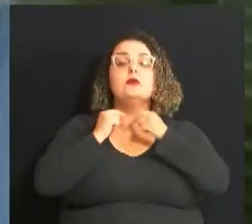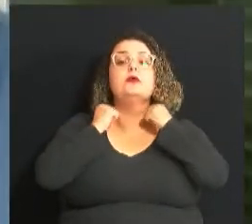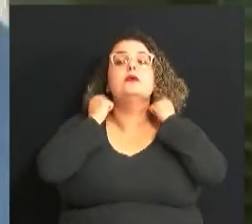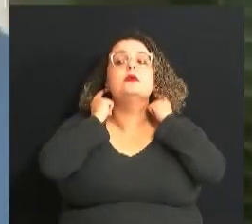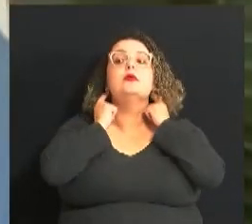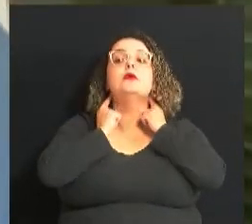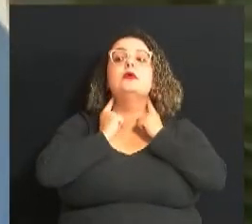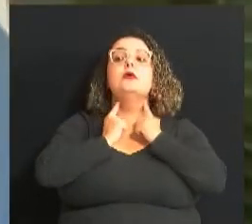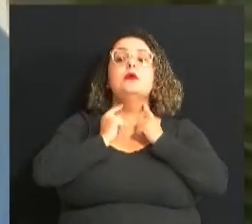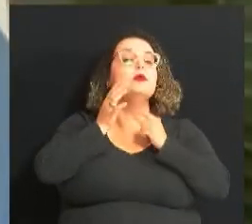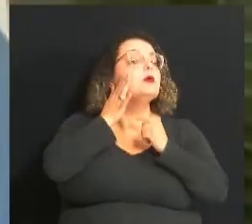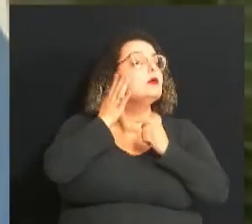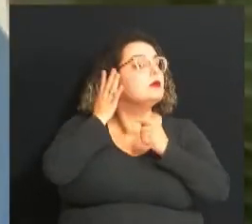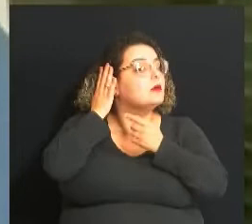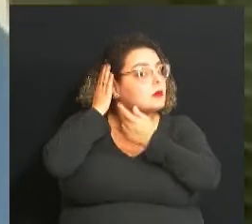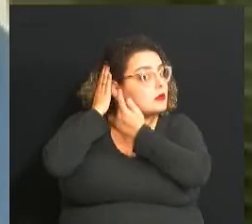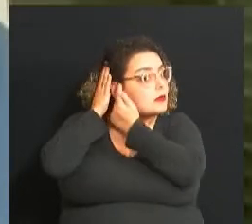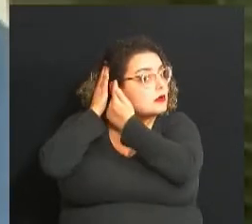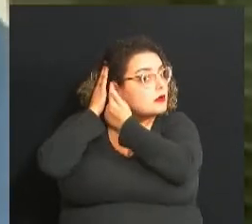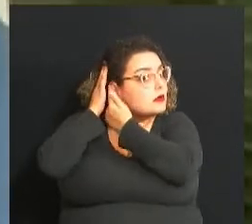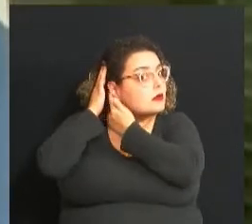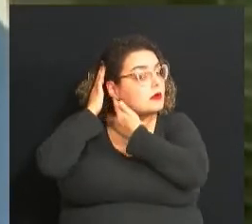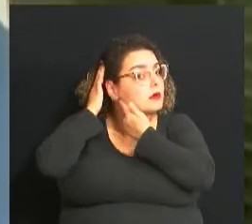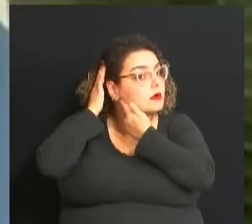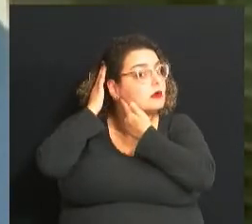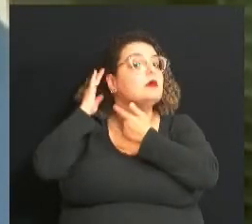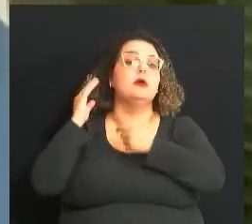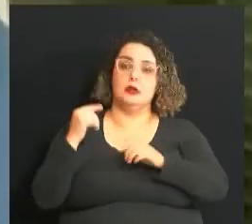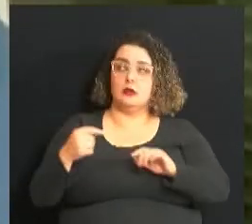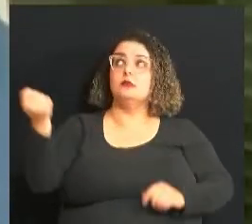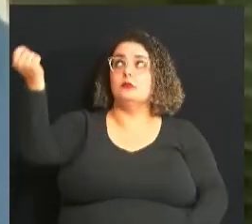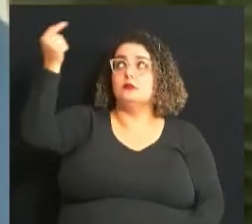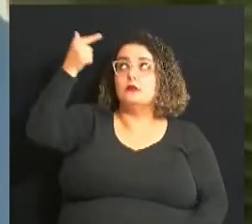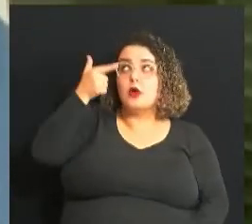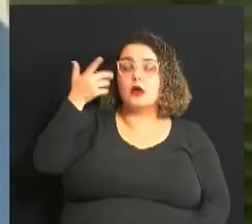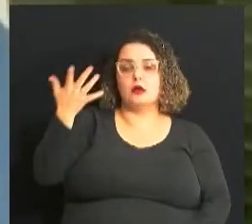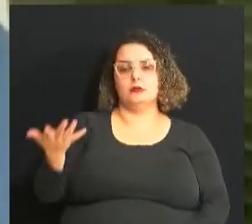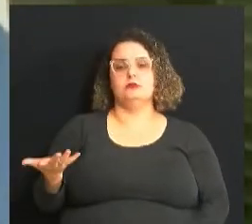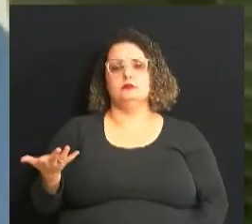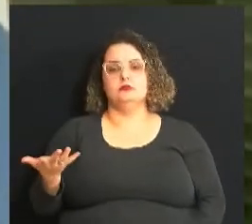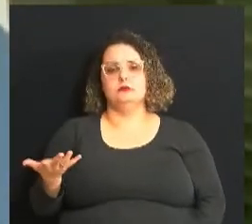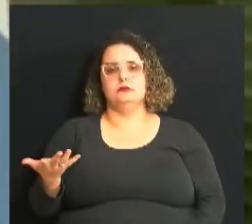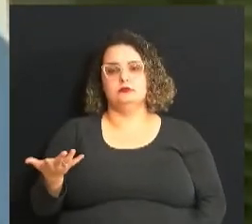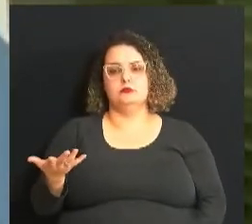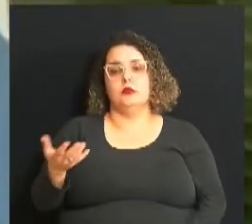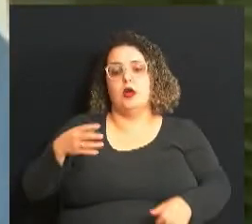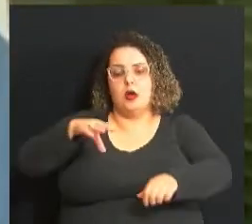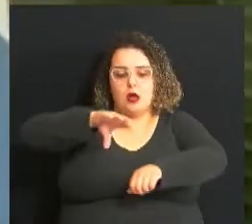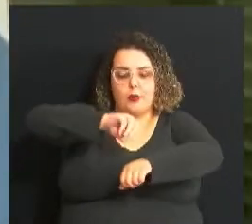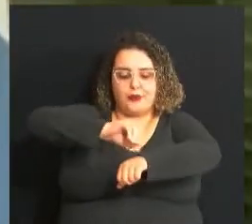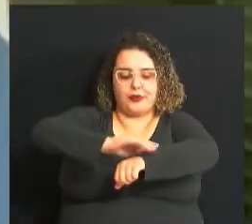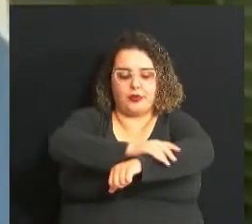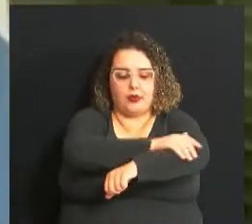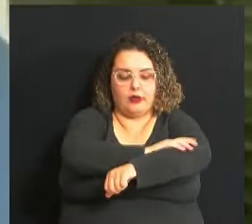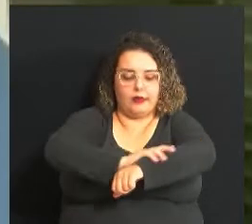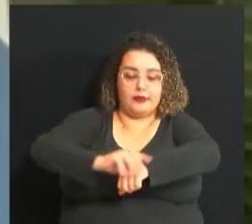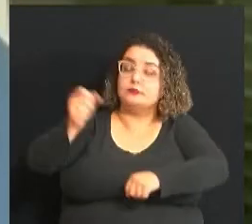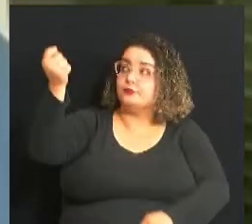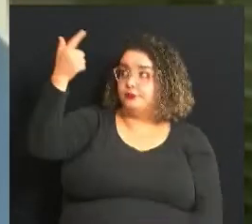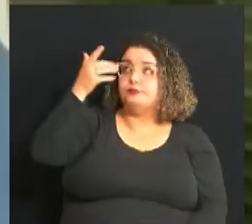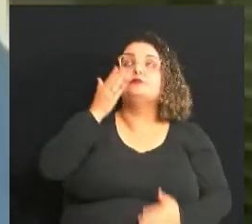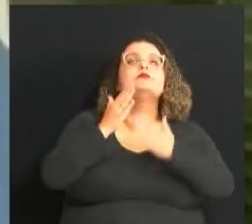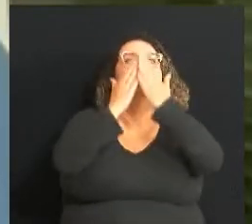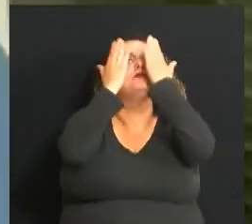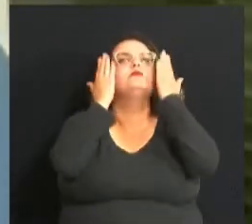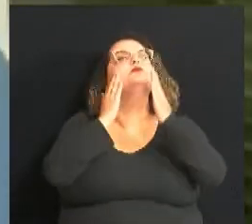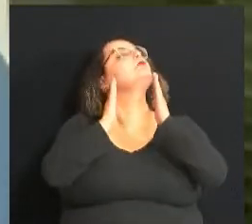as orelhas, né? São muito expostas a raios solares. Então, eu acho que um protetor solar devia ser usado